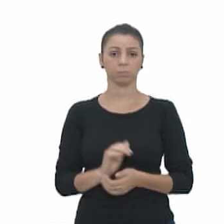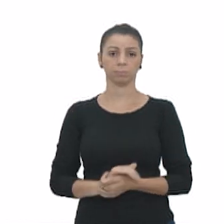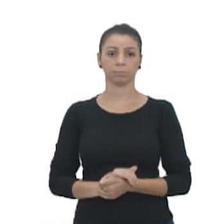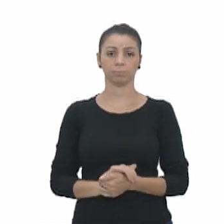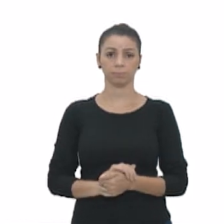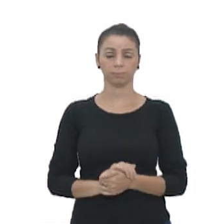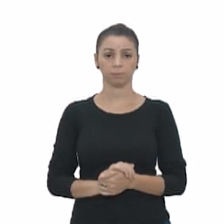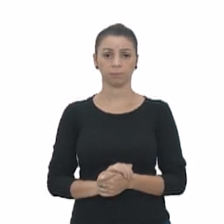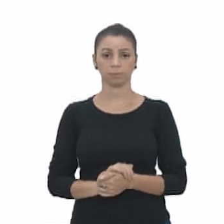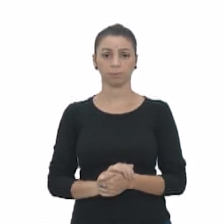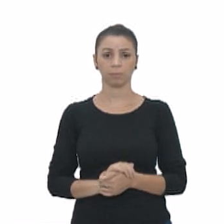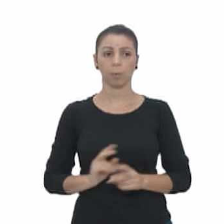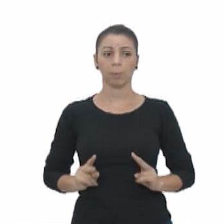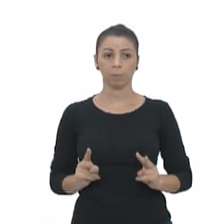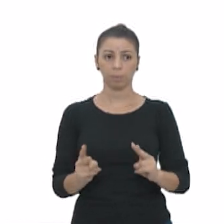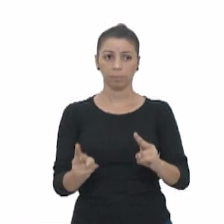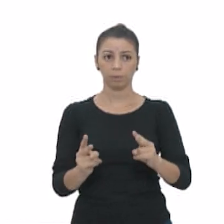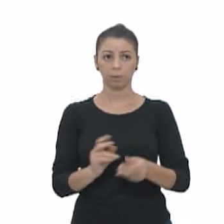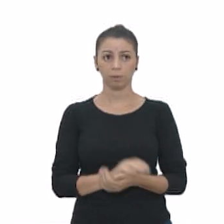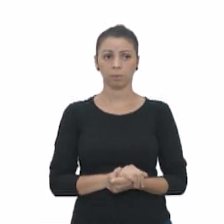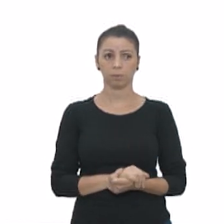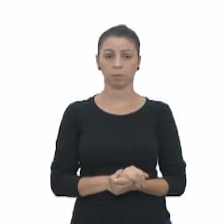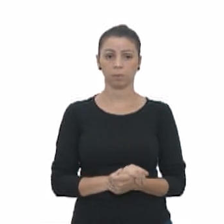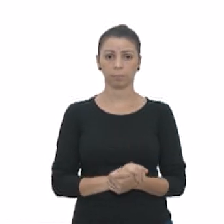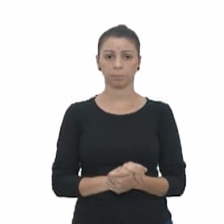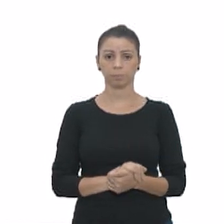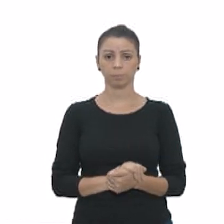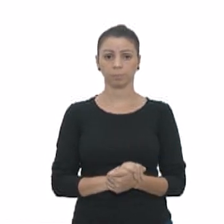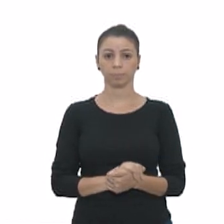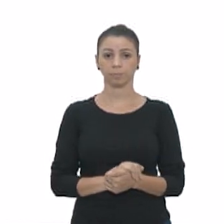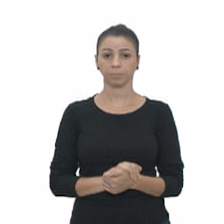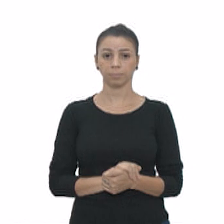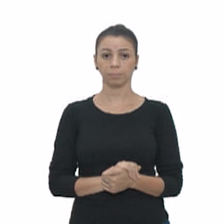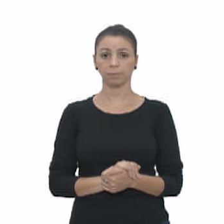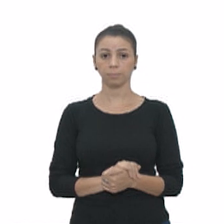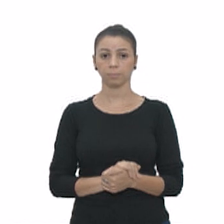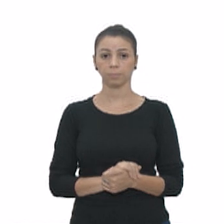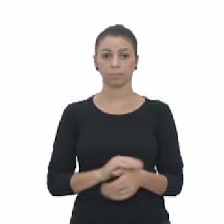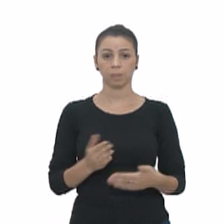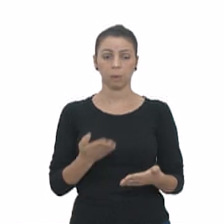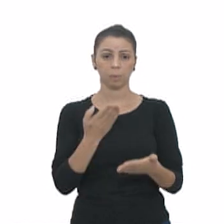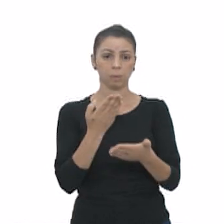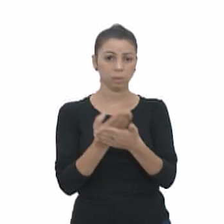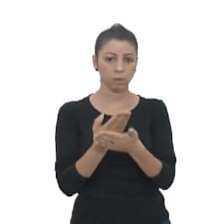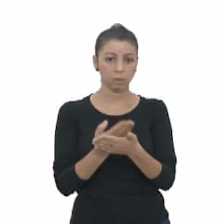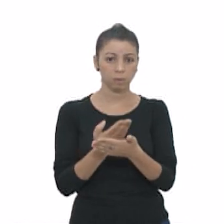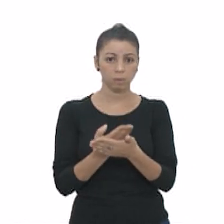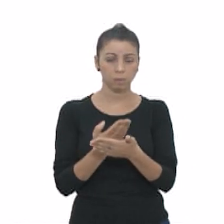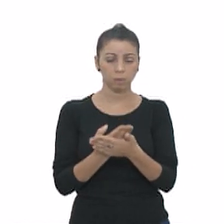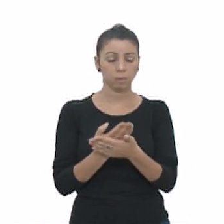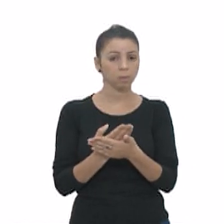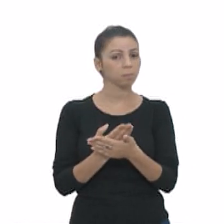cabeça. Vamos continuar? Olha lá. Conforme o que estudamos aqui, isso já na